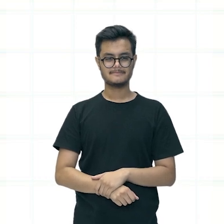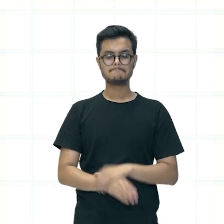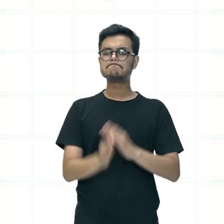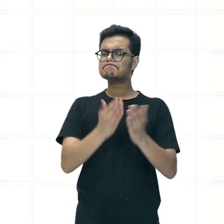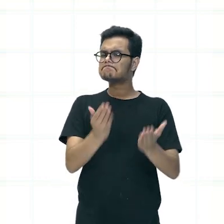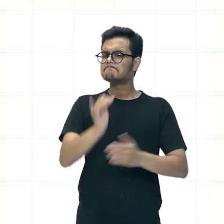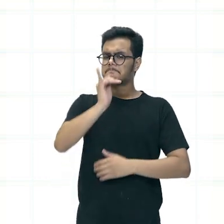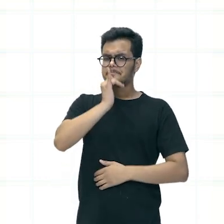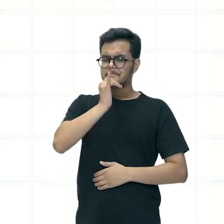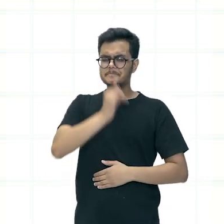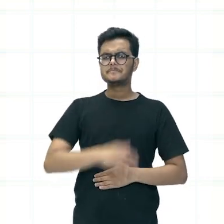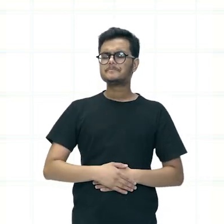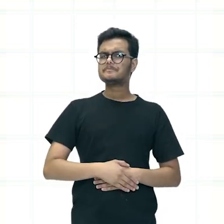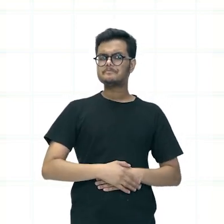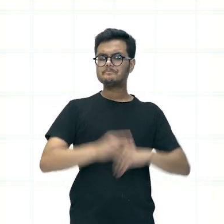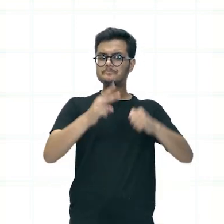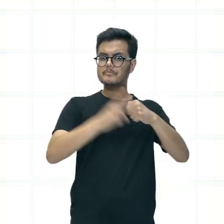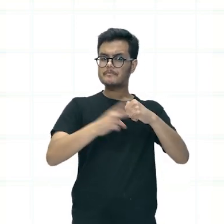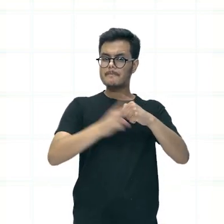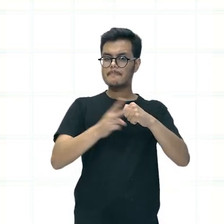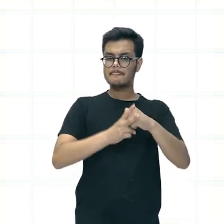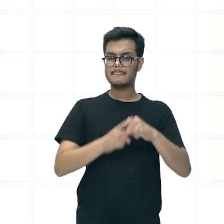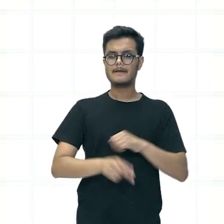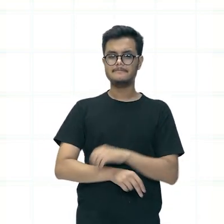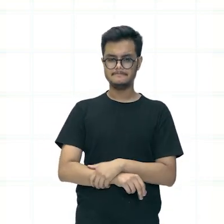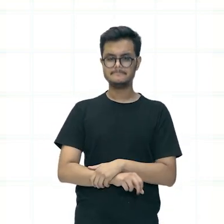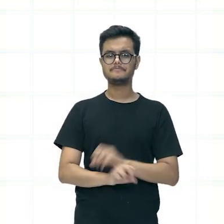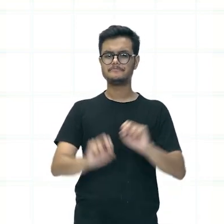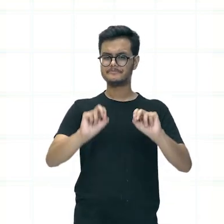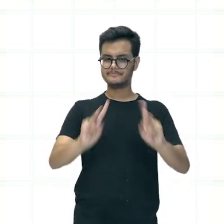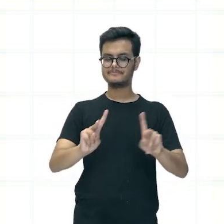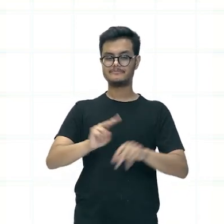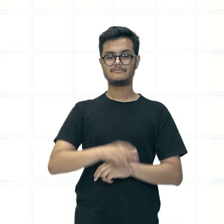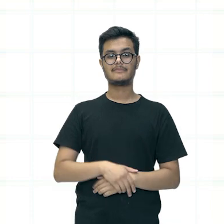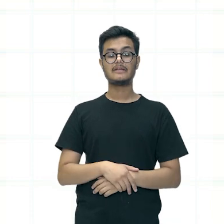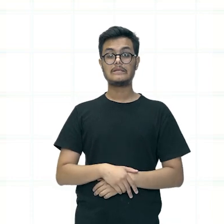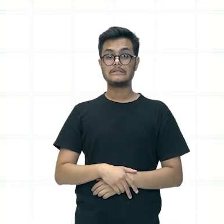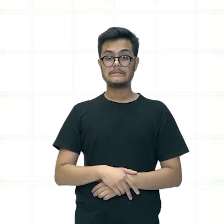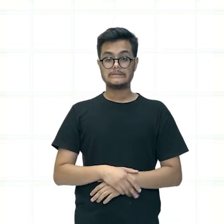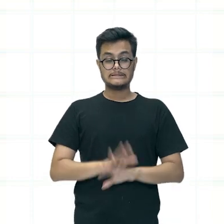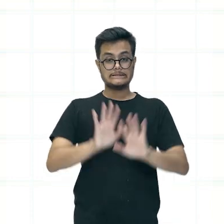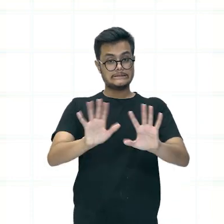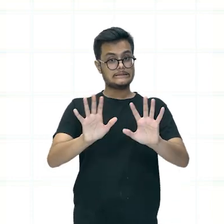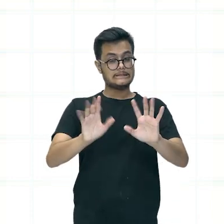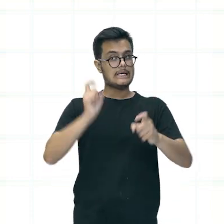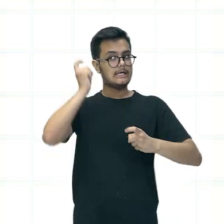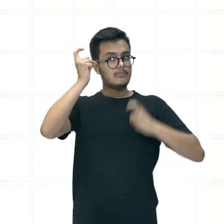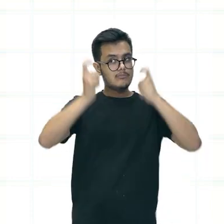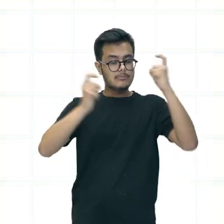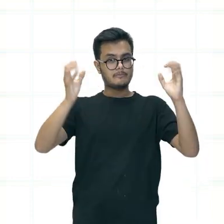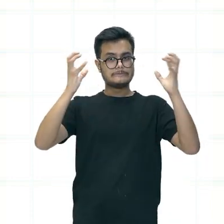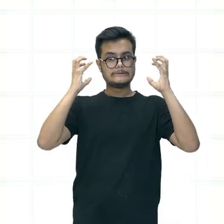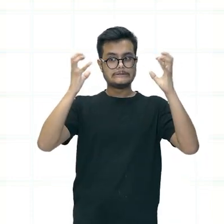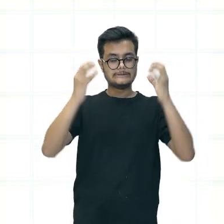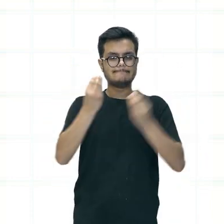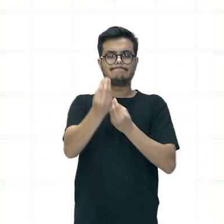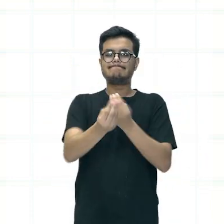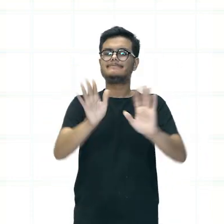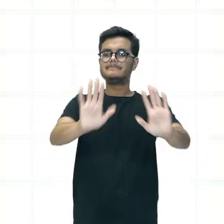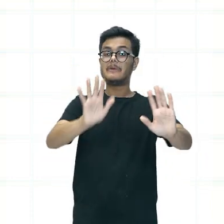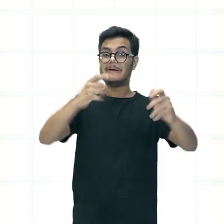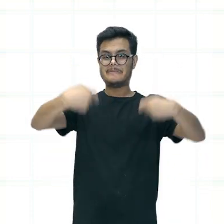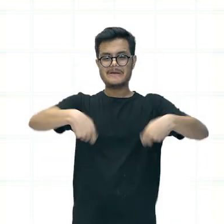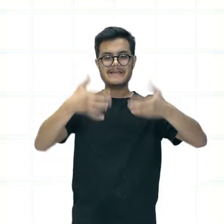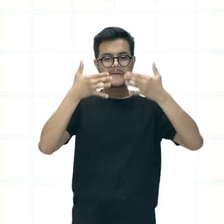Agora, verbos terminados. Aqui, gente, causa bastante confusão. Por quê?